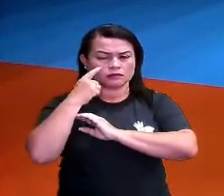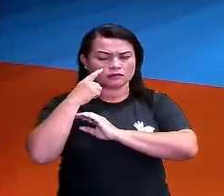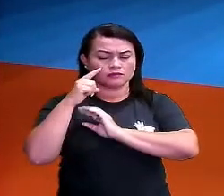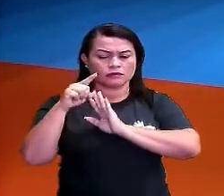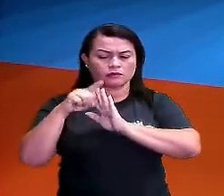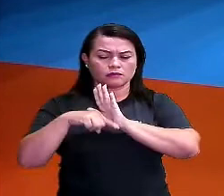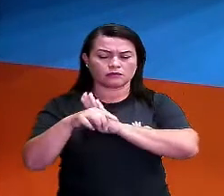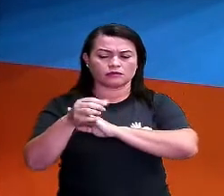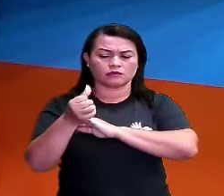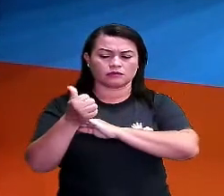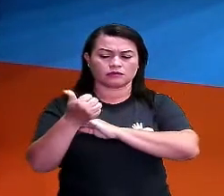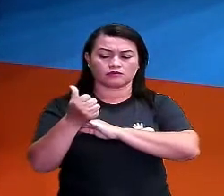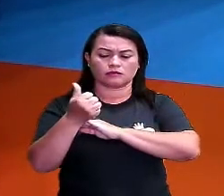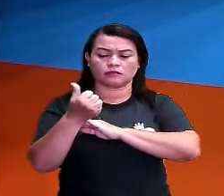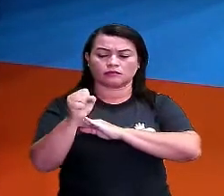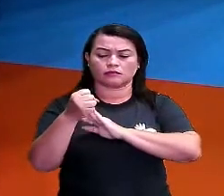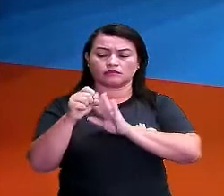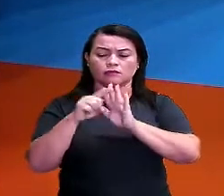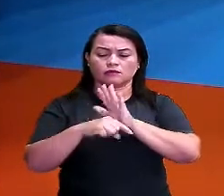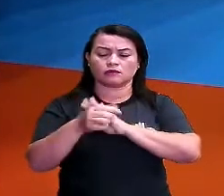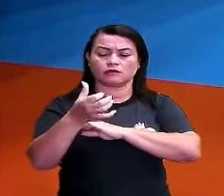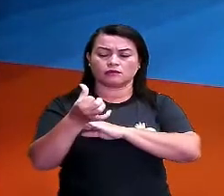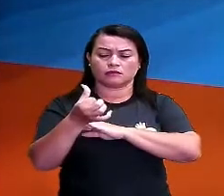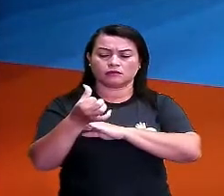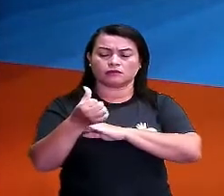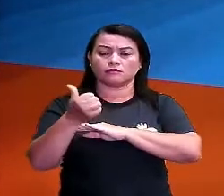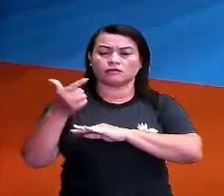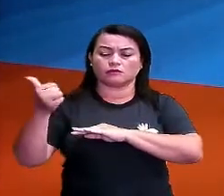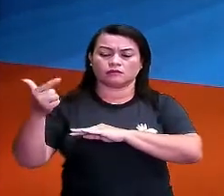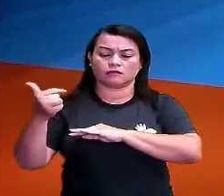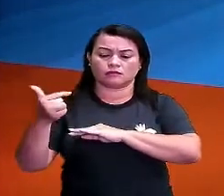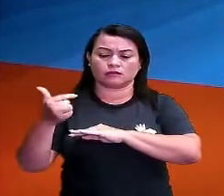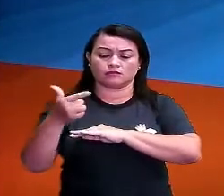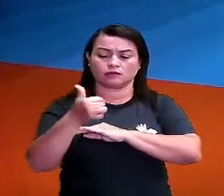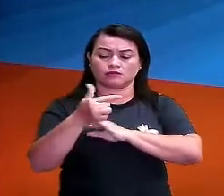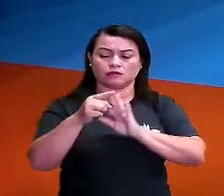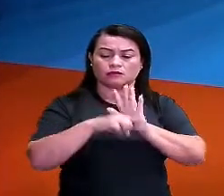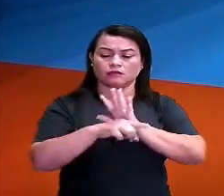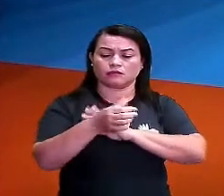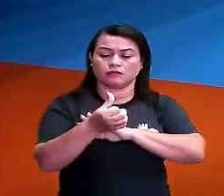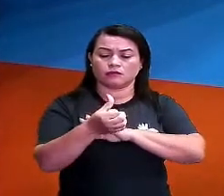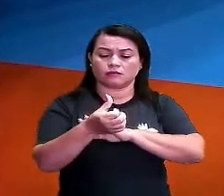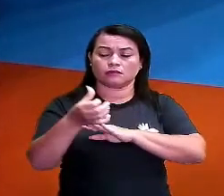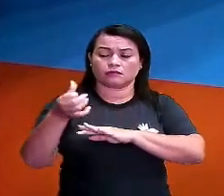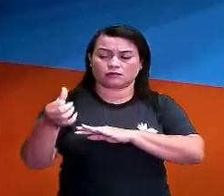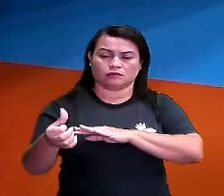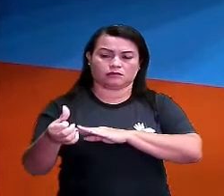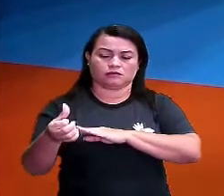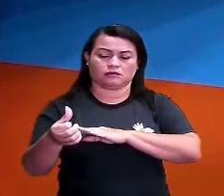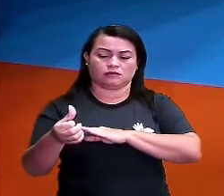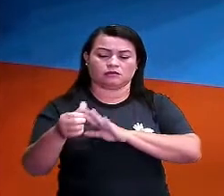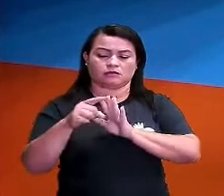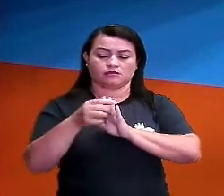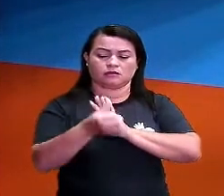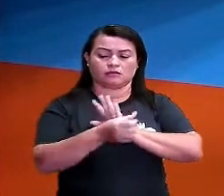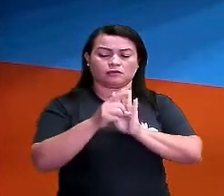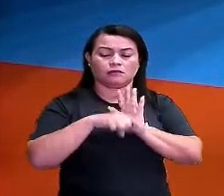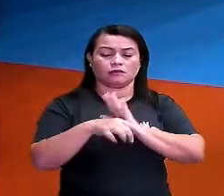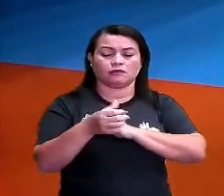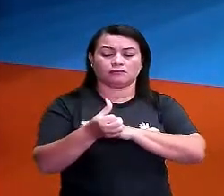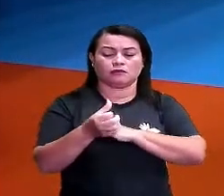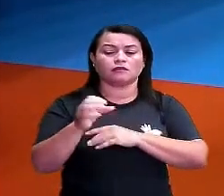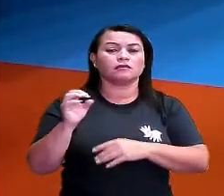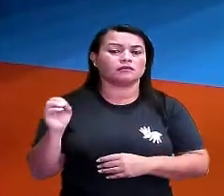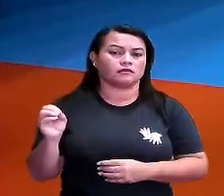para o 6? 18 menos 6, 12. 12 menos 6, 6. E 6 menos